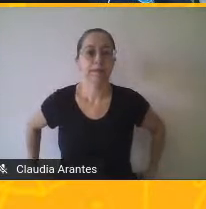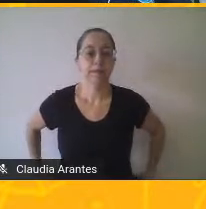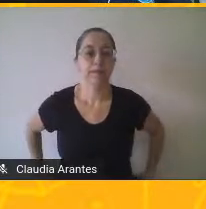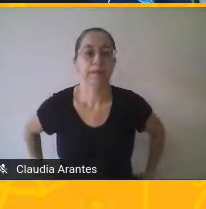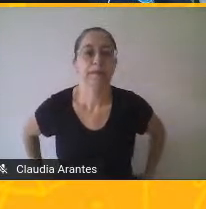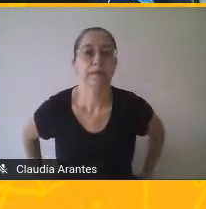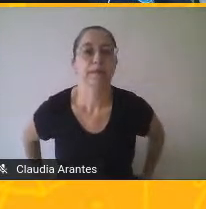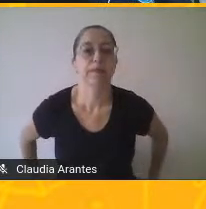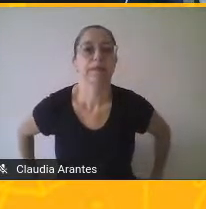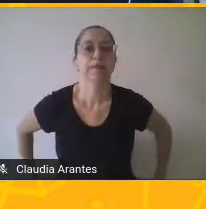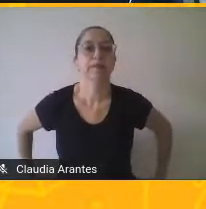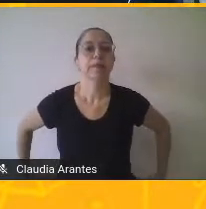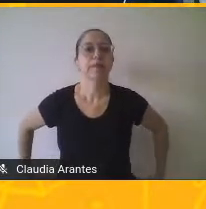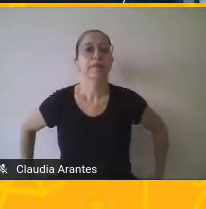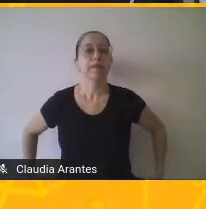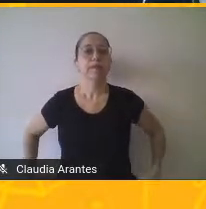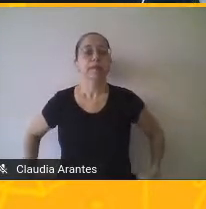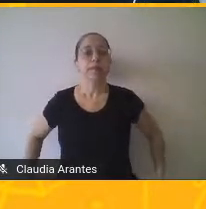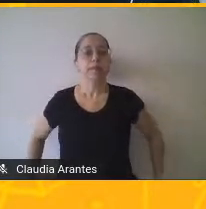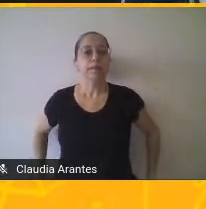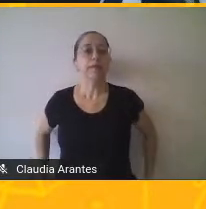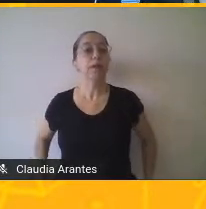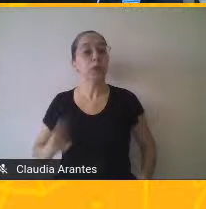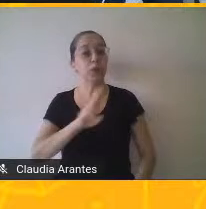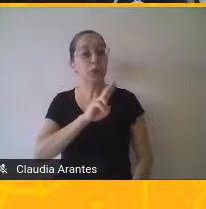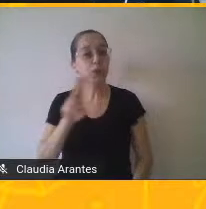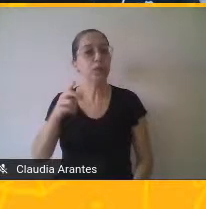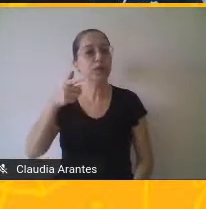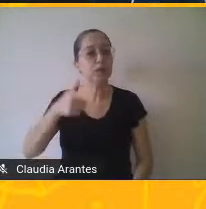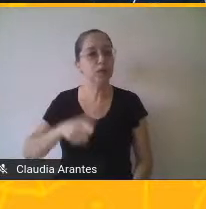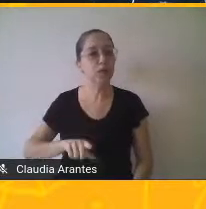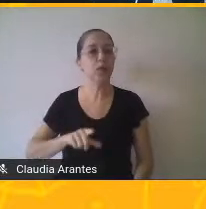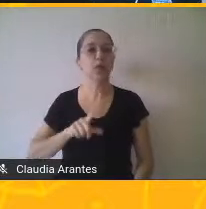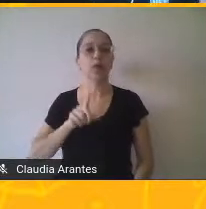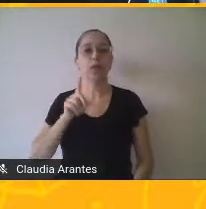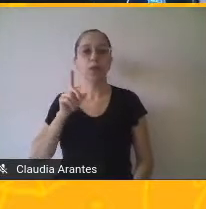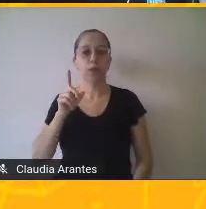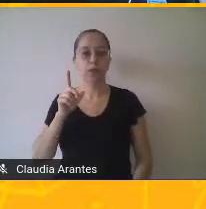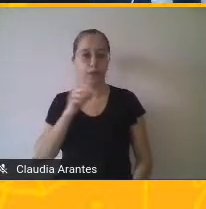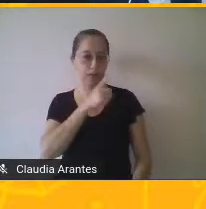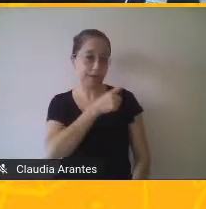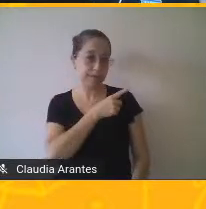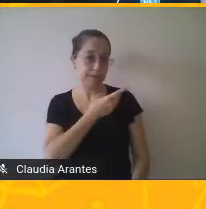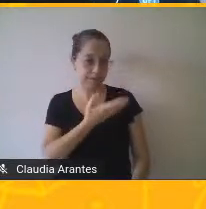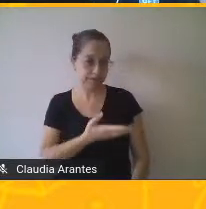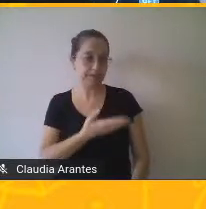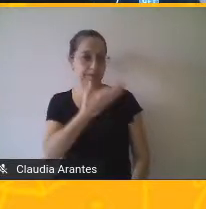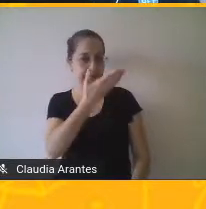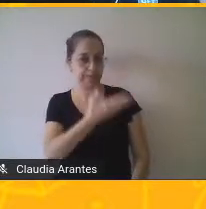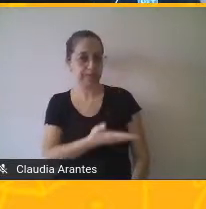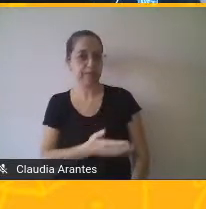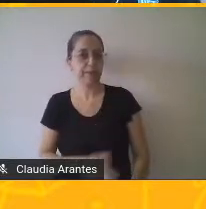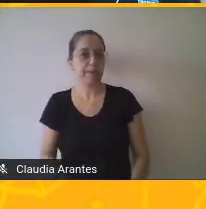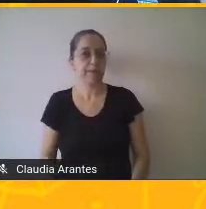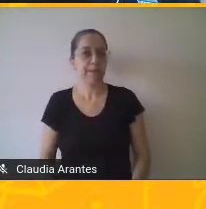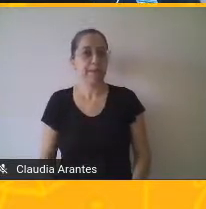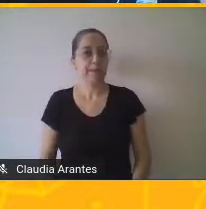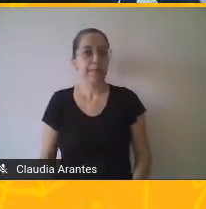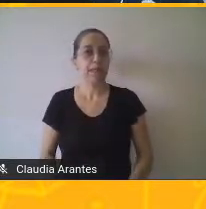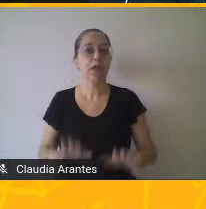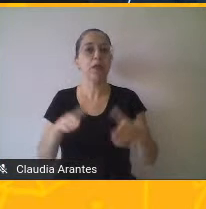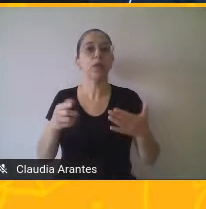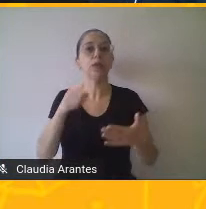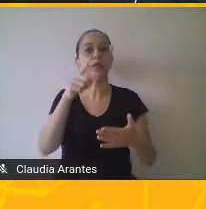Está aqui o meu nome novamente, habilidade e competência. Quando se vai comunicar,